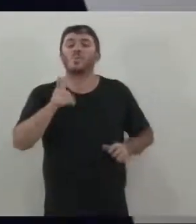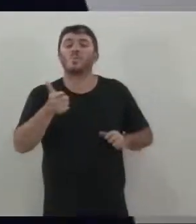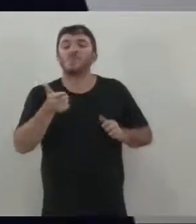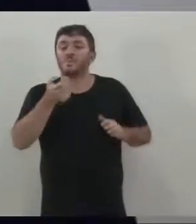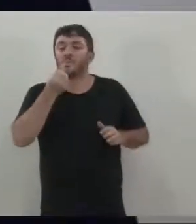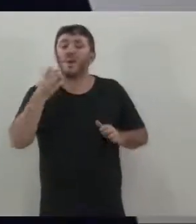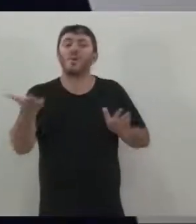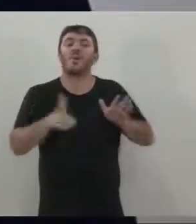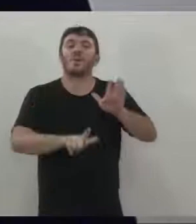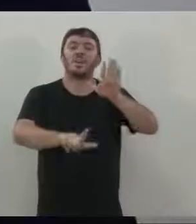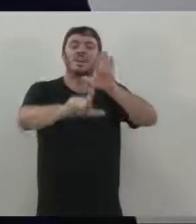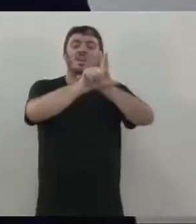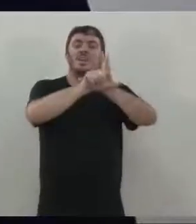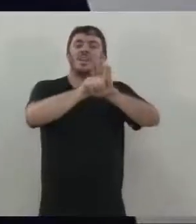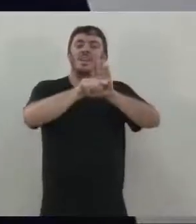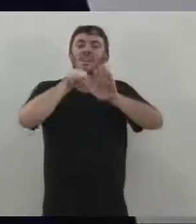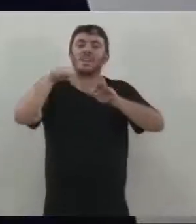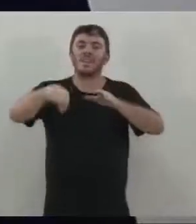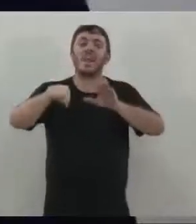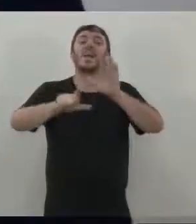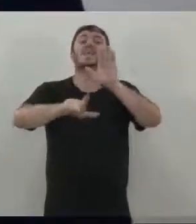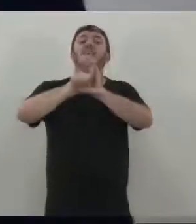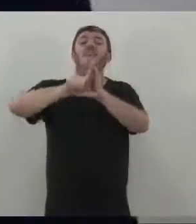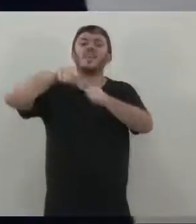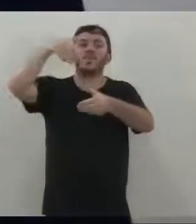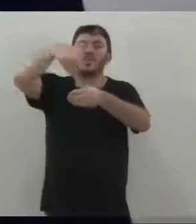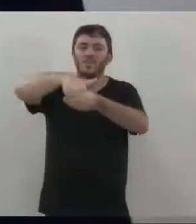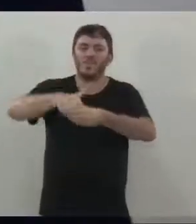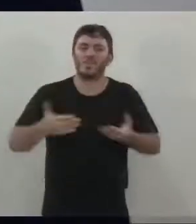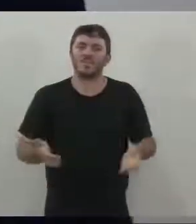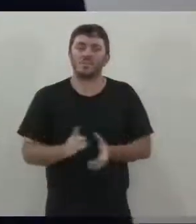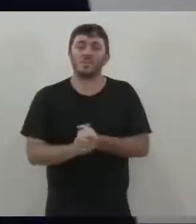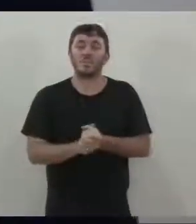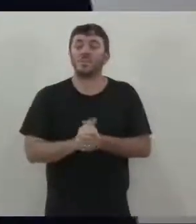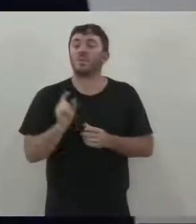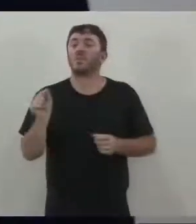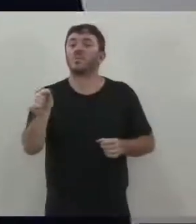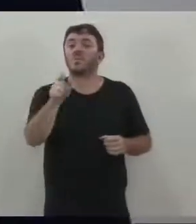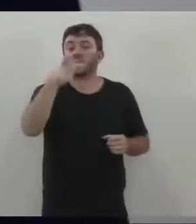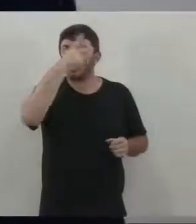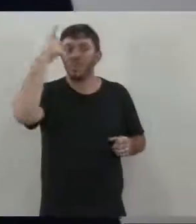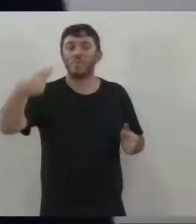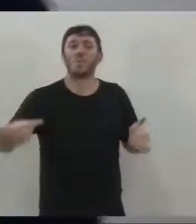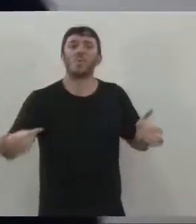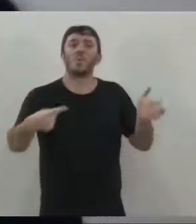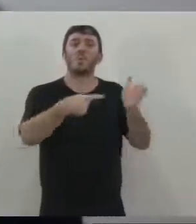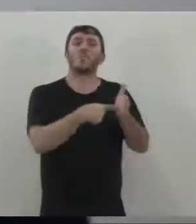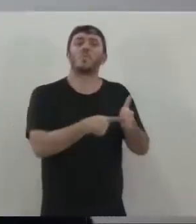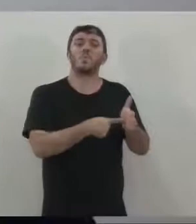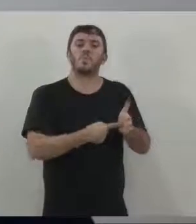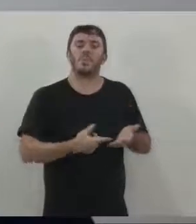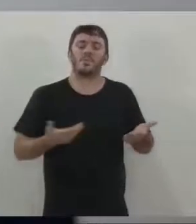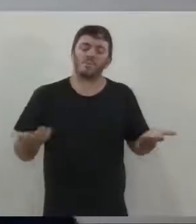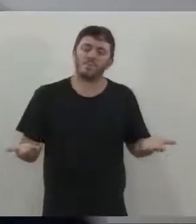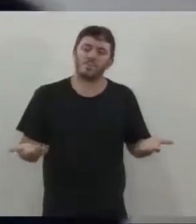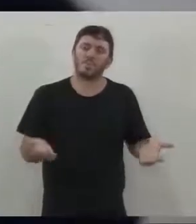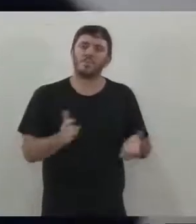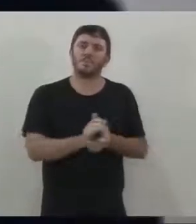haveria essa necessidade ou não, se a pessoa que denunciou teria também prazo para fazer,